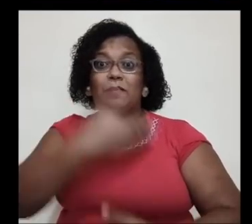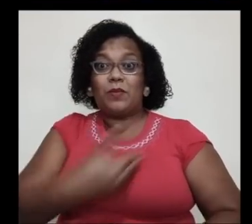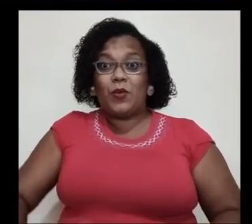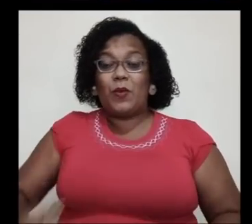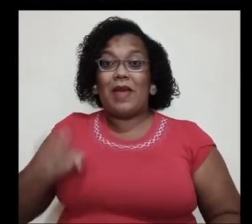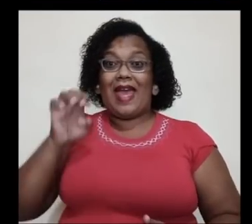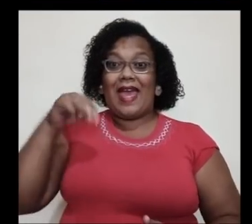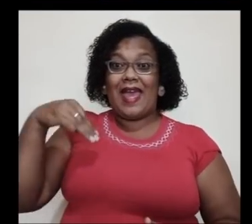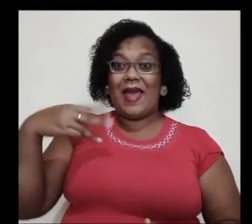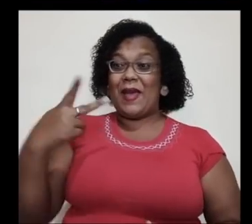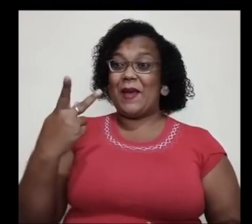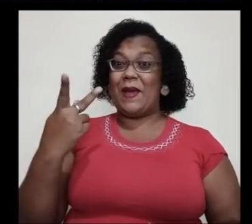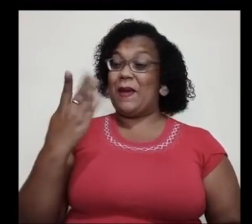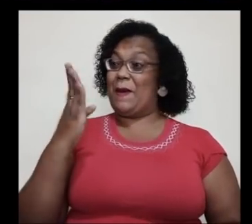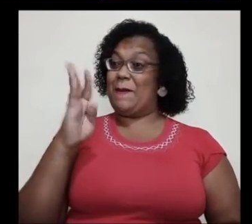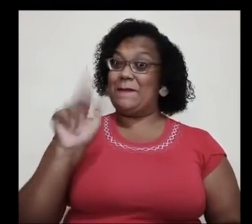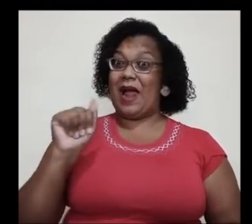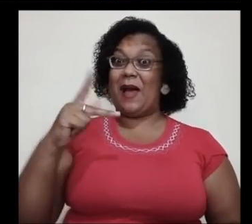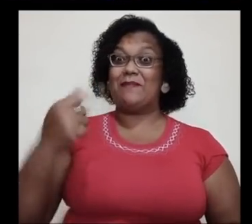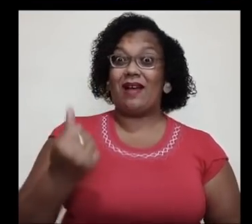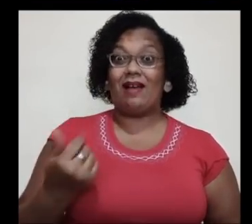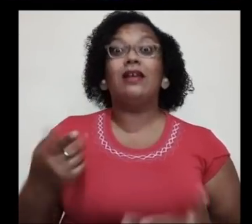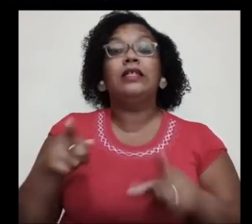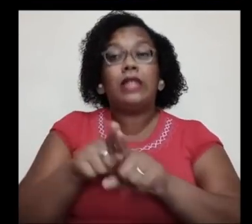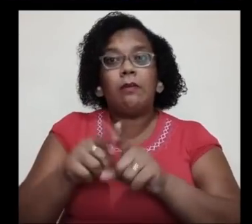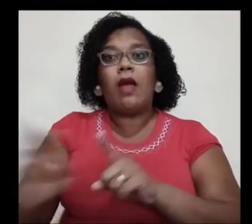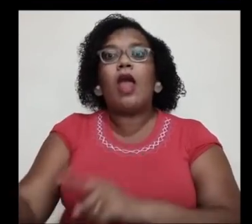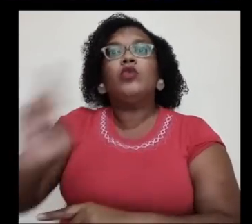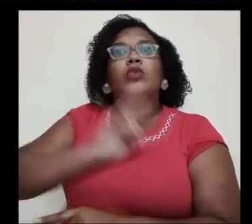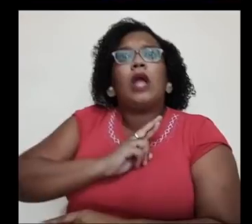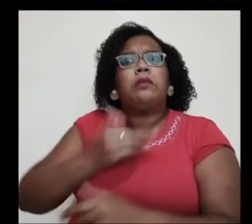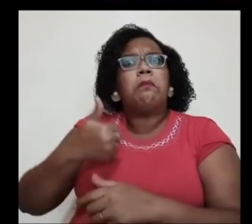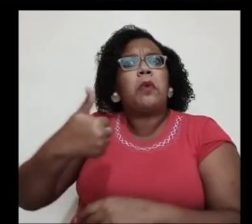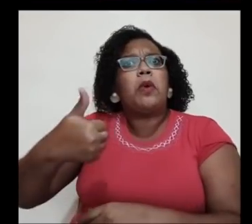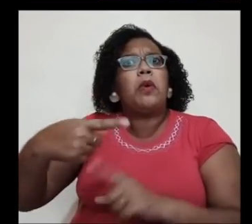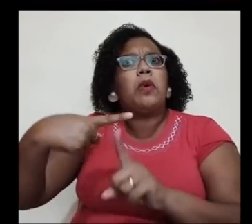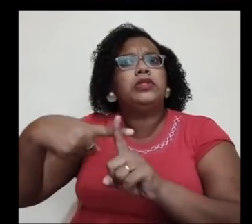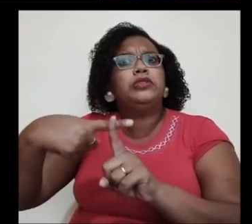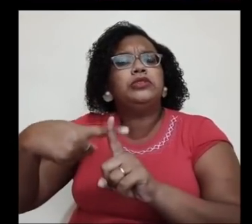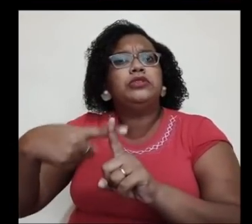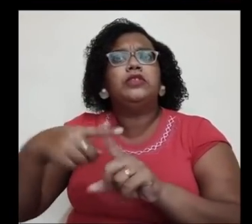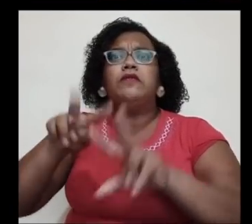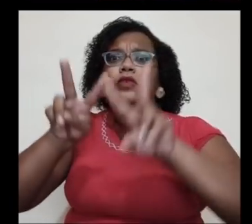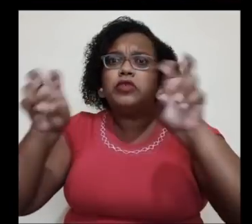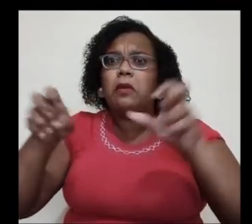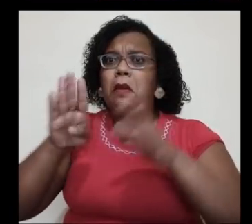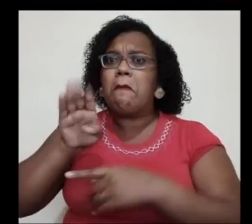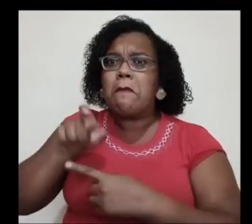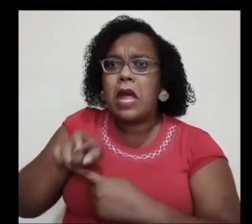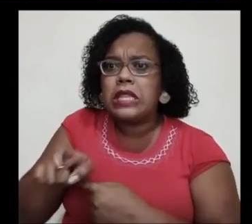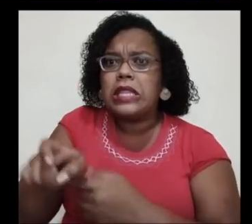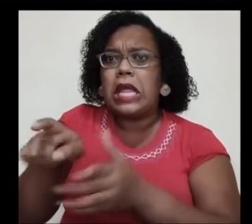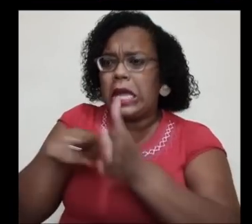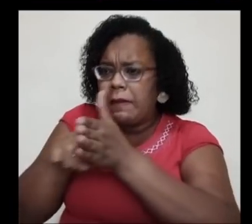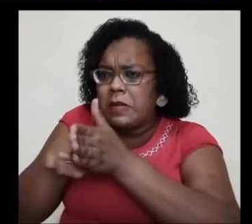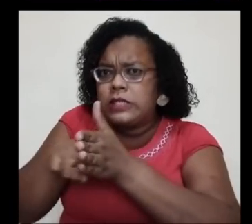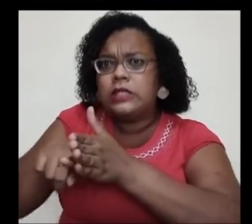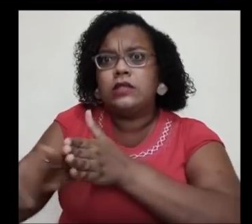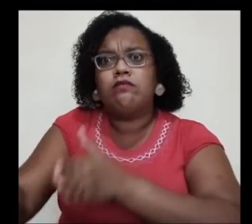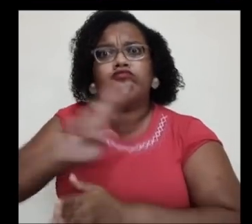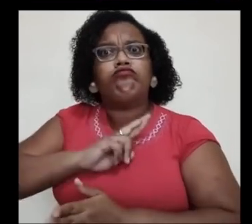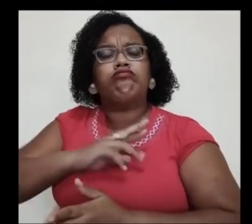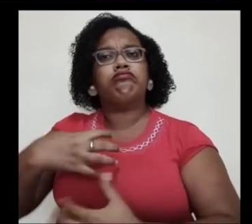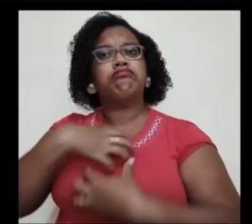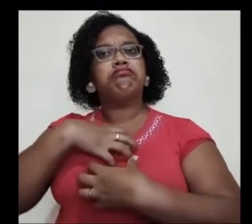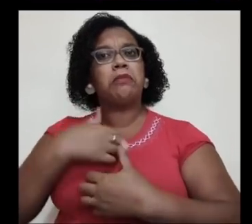por meio de bactérias, foi um resultado que trouxe um impacto muito significativo, tanto para a ciência quanto para a produção, no caso aí, agrícola.